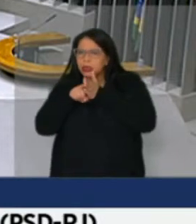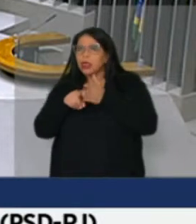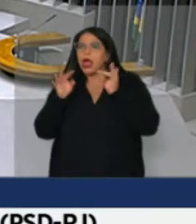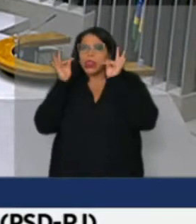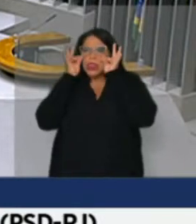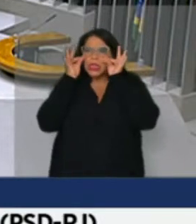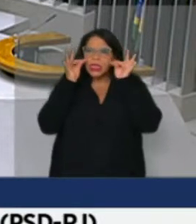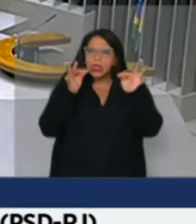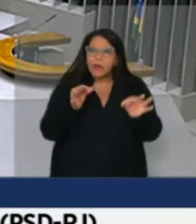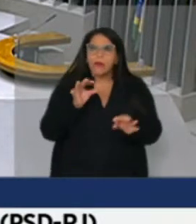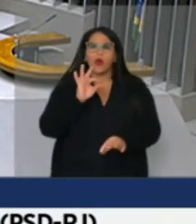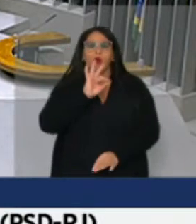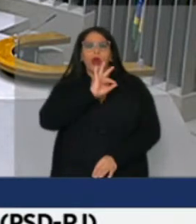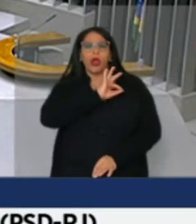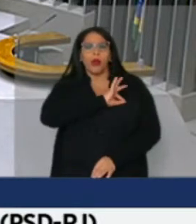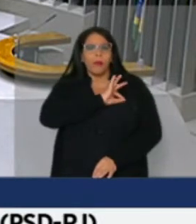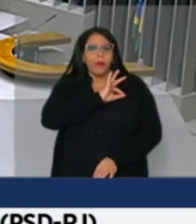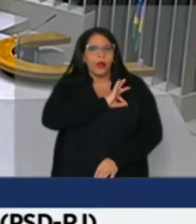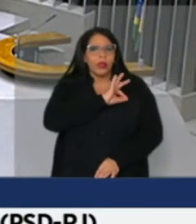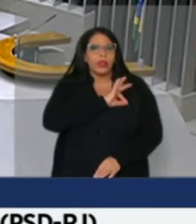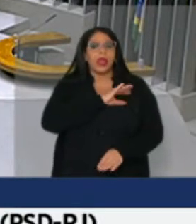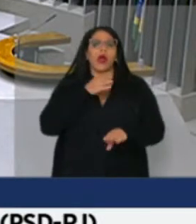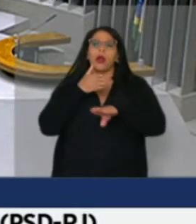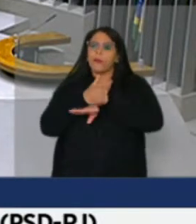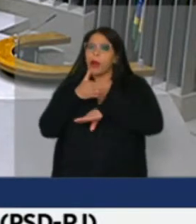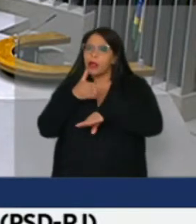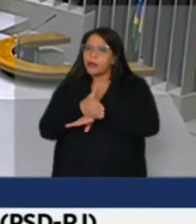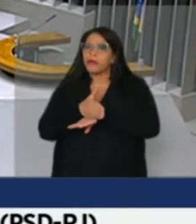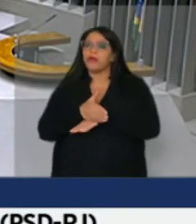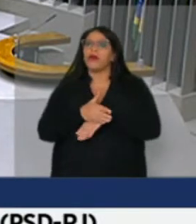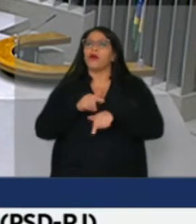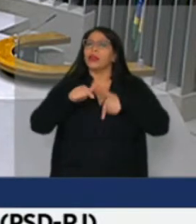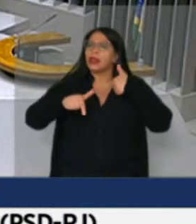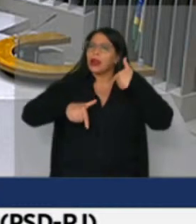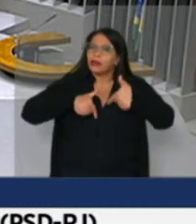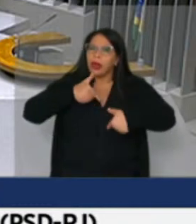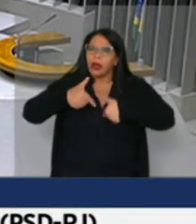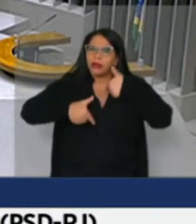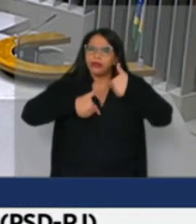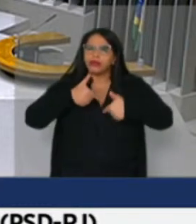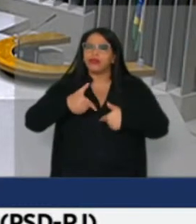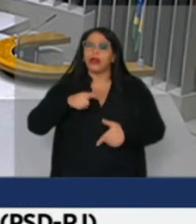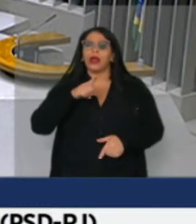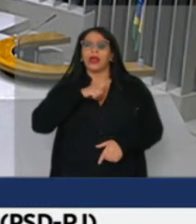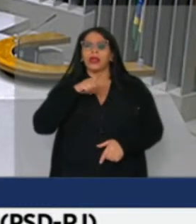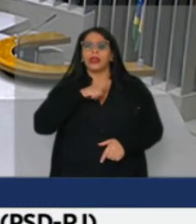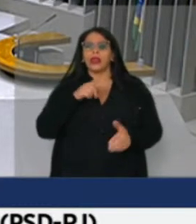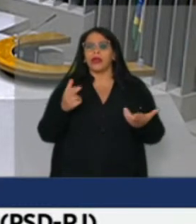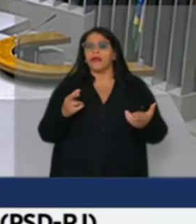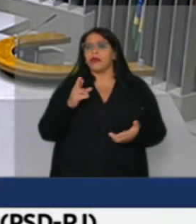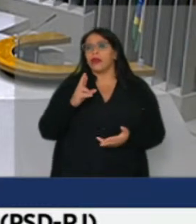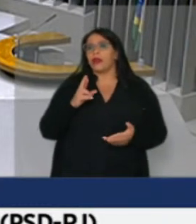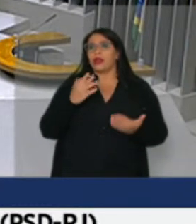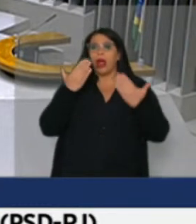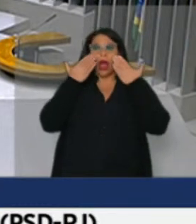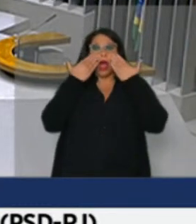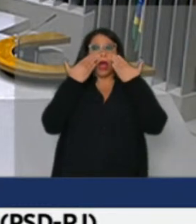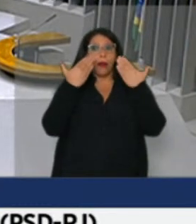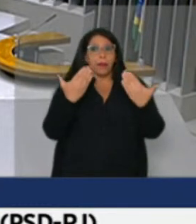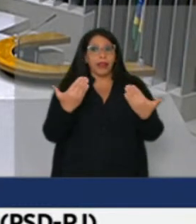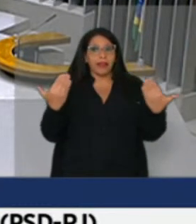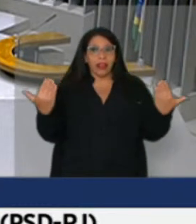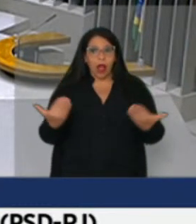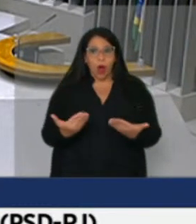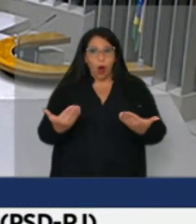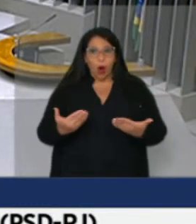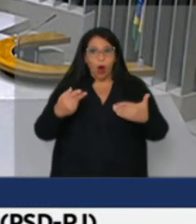policiais que participaram da investigação. Foi um longo trabalho que culminou na apresentação desse projeto